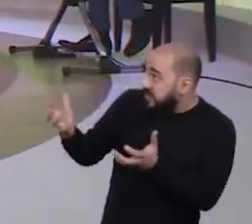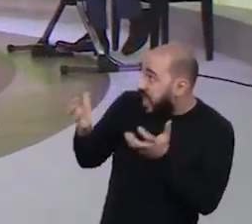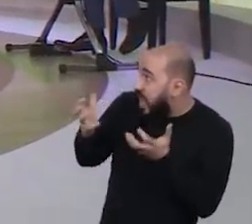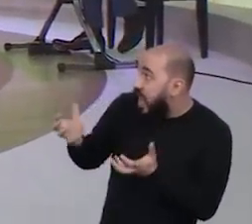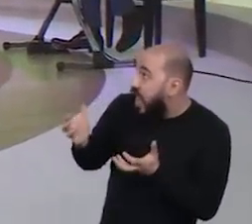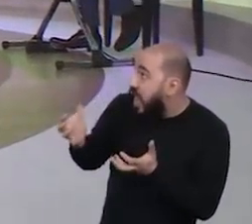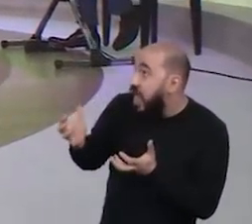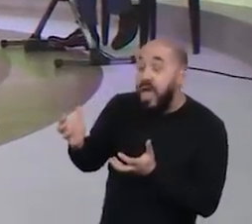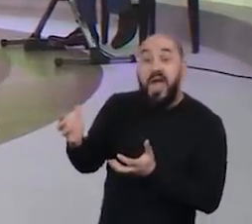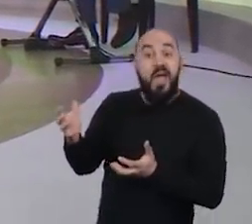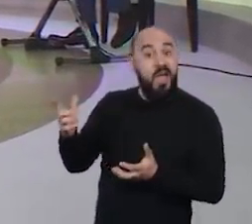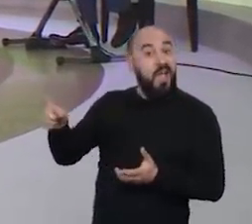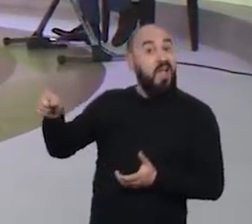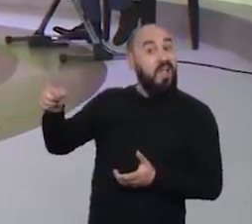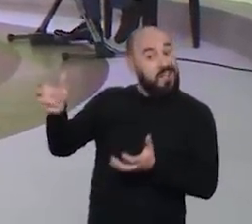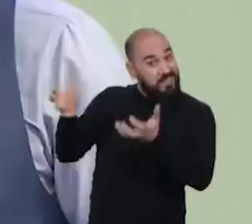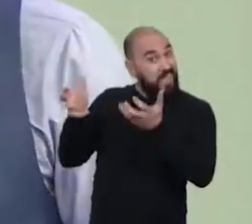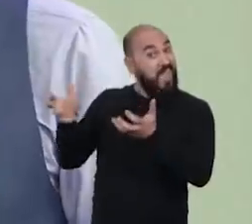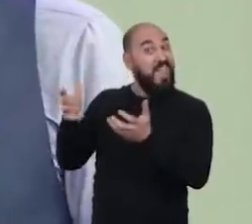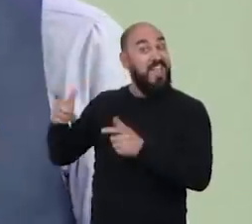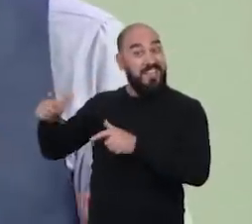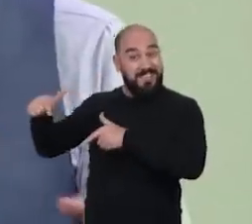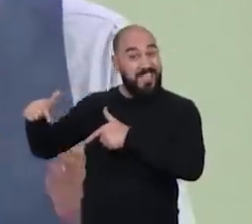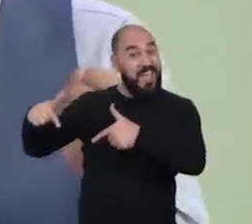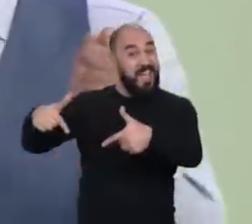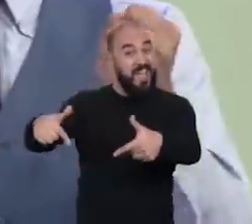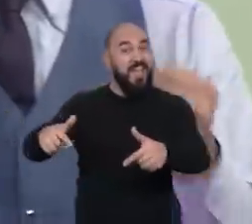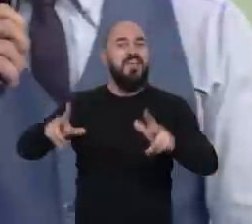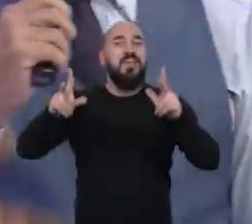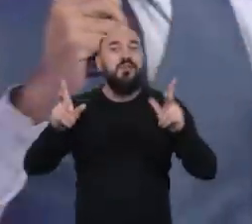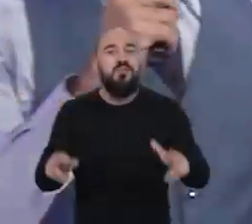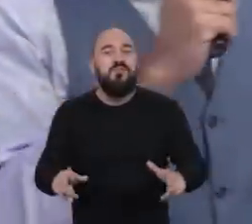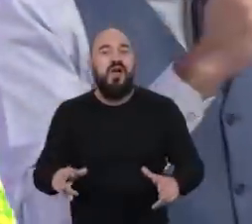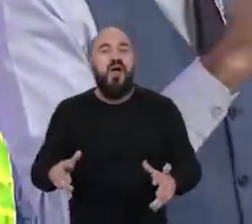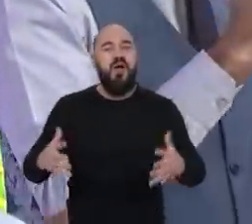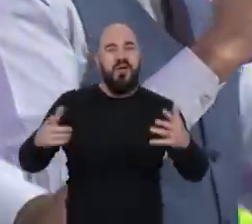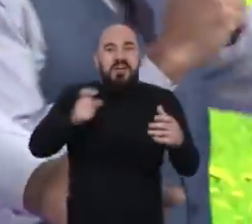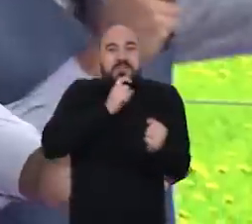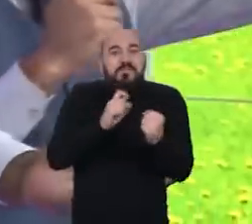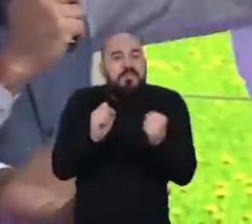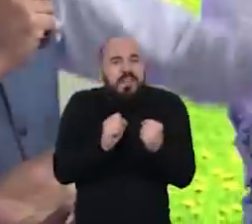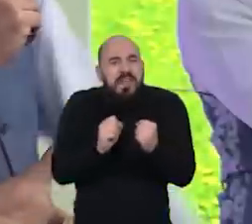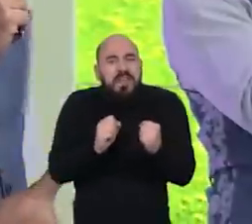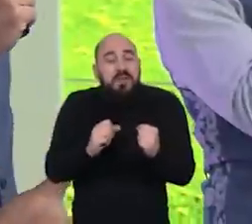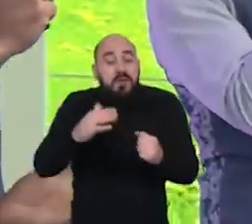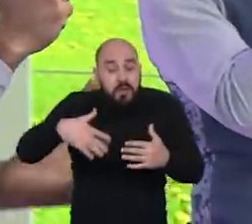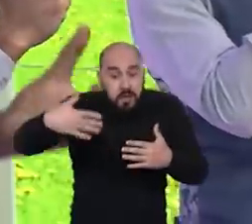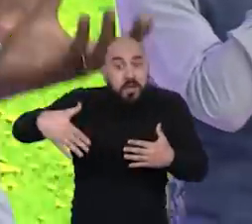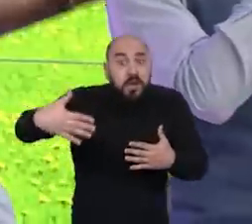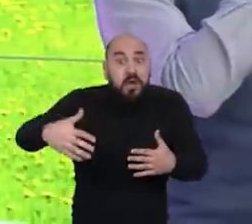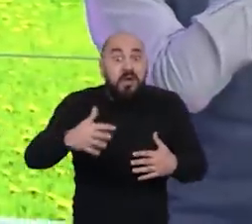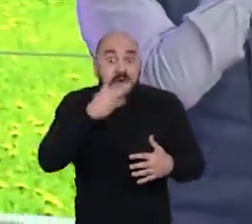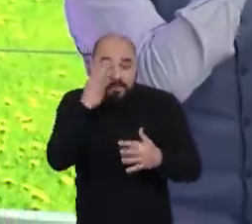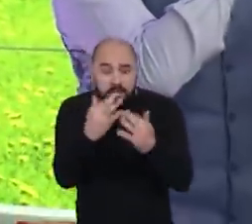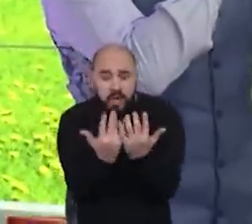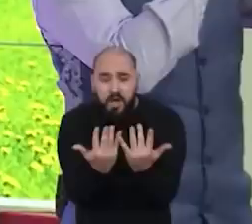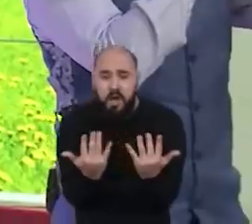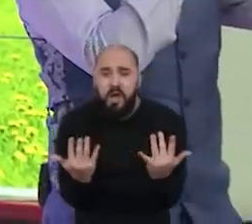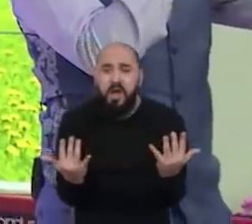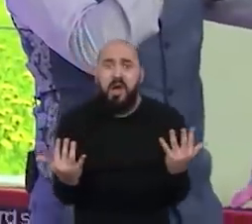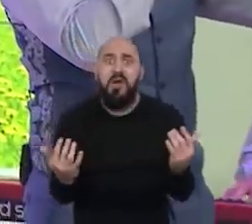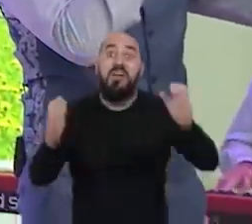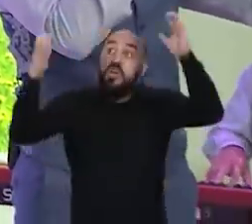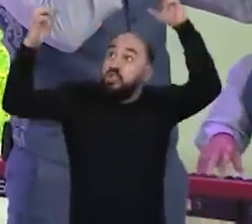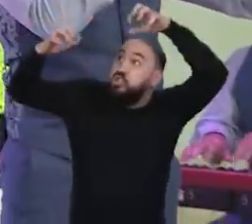querer. Como a primavera vem depois do inverno, certo como o sol que surge após